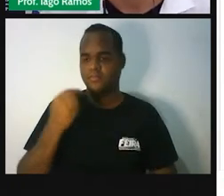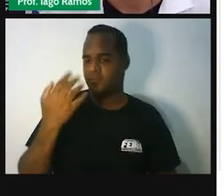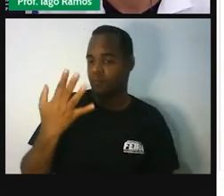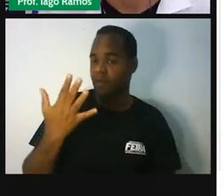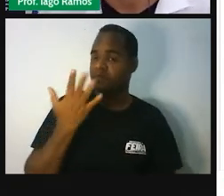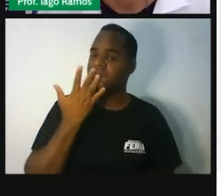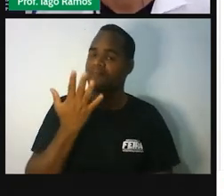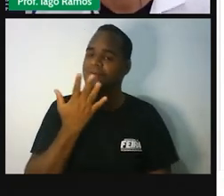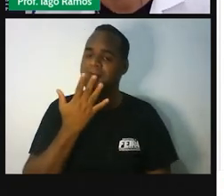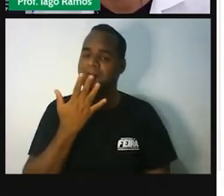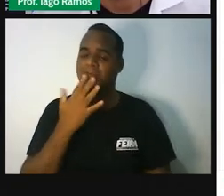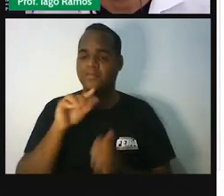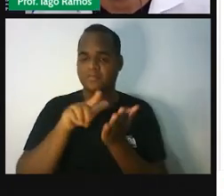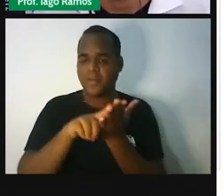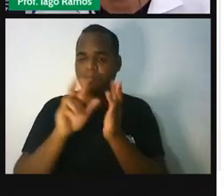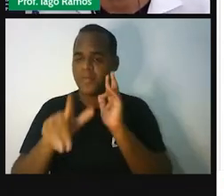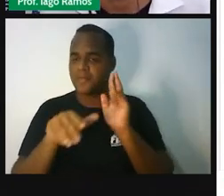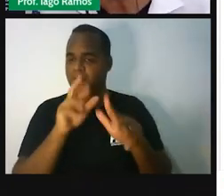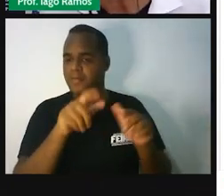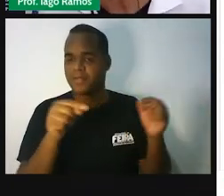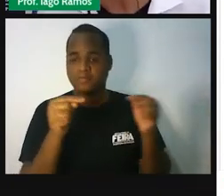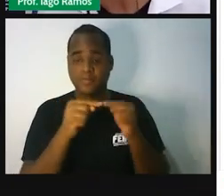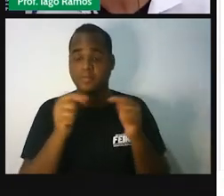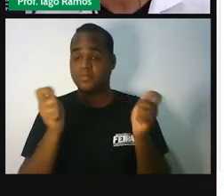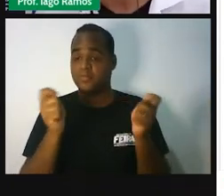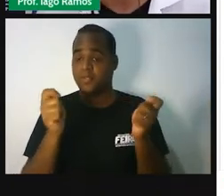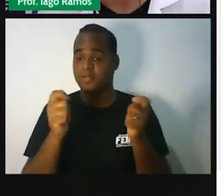papéis diferentes.